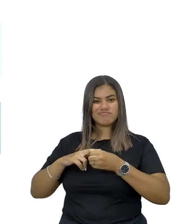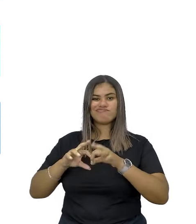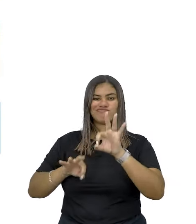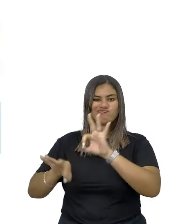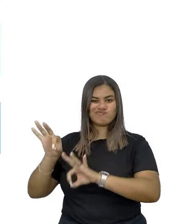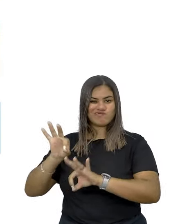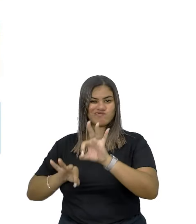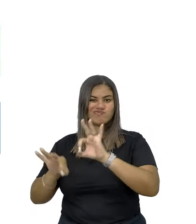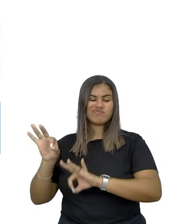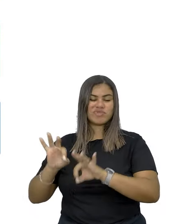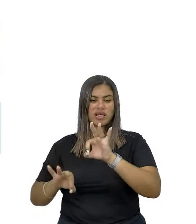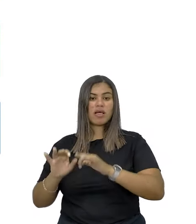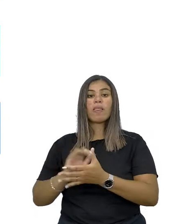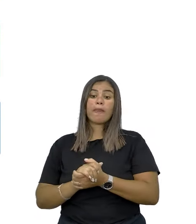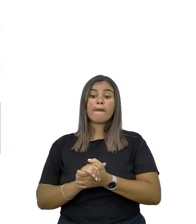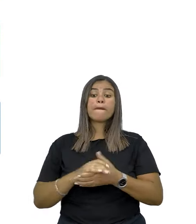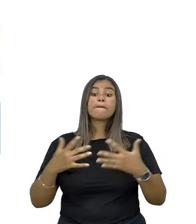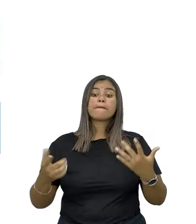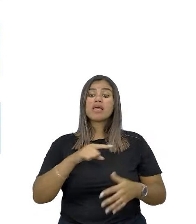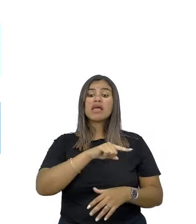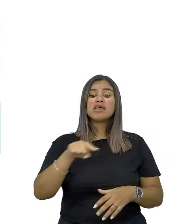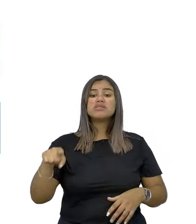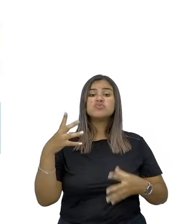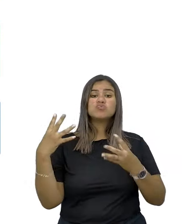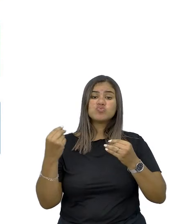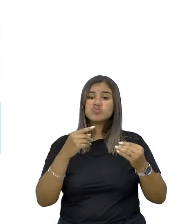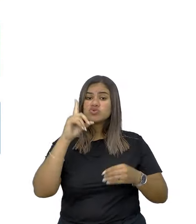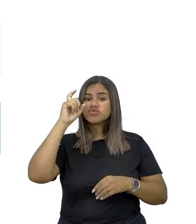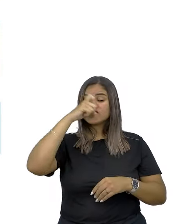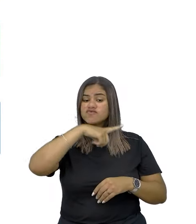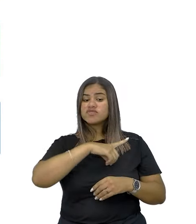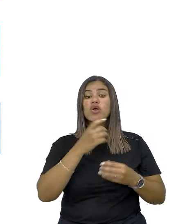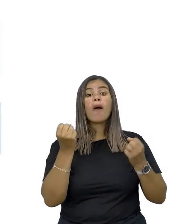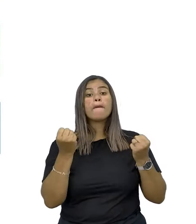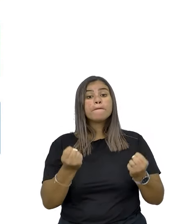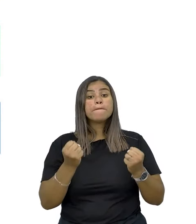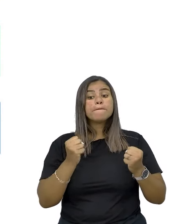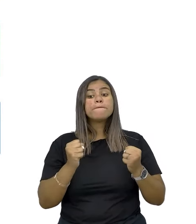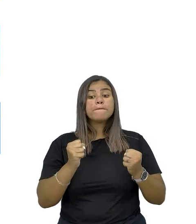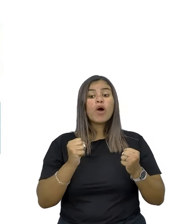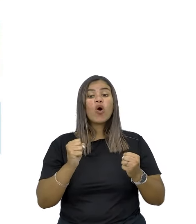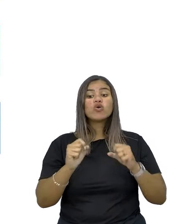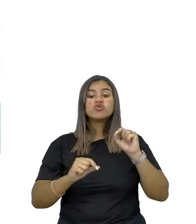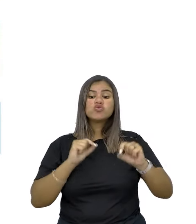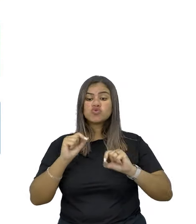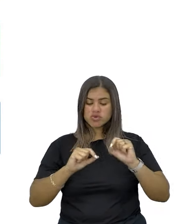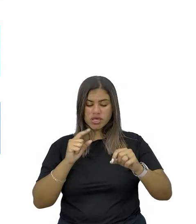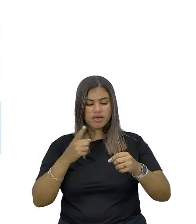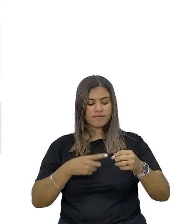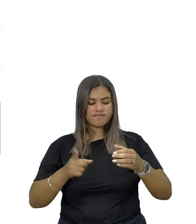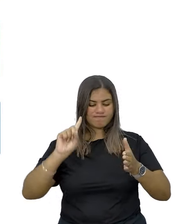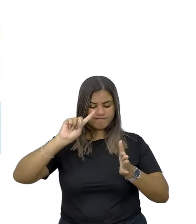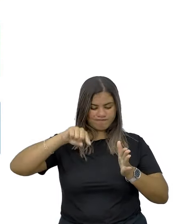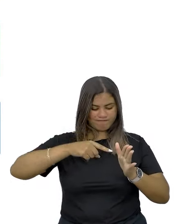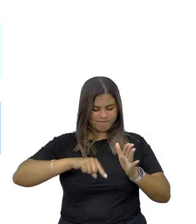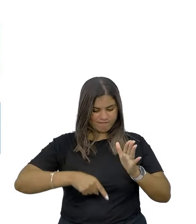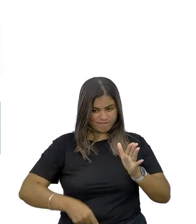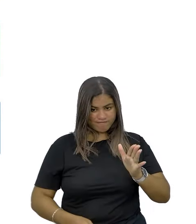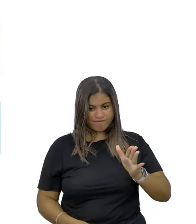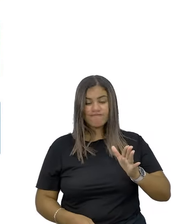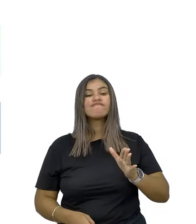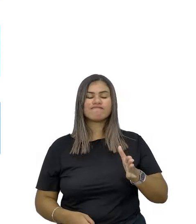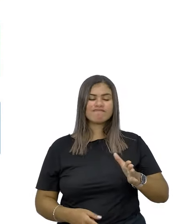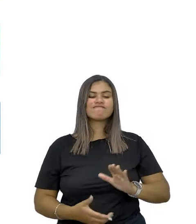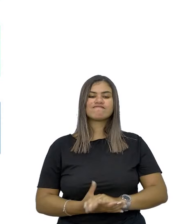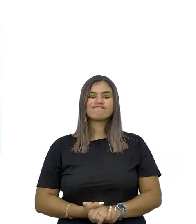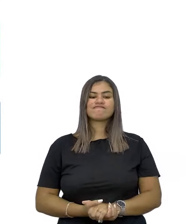já sei que eles não têm muitas dificuldades, eu posso fazer o quê? Um aprofundamento em relação a esses conteúdos, esses objetos de